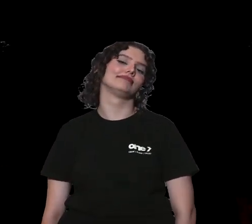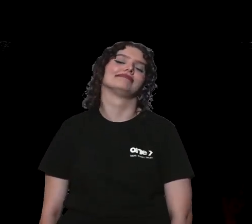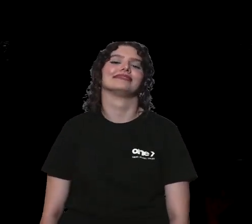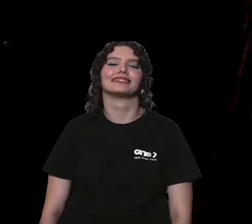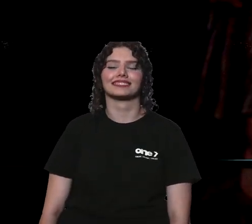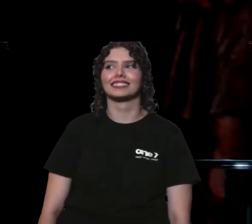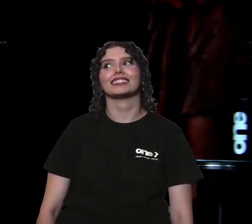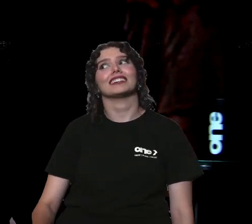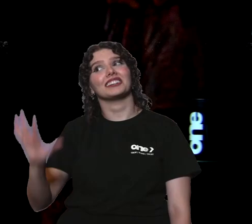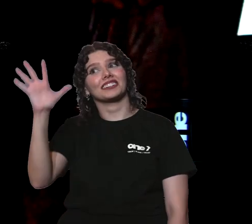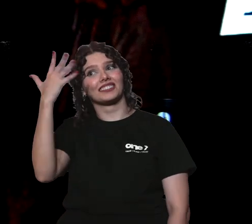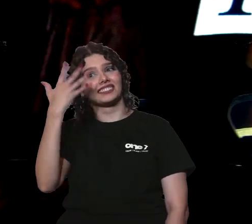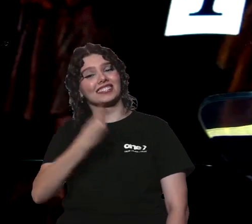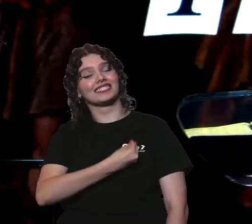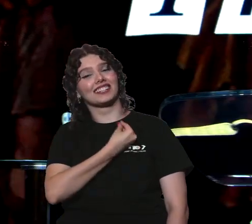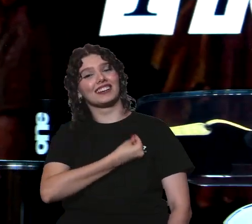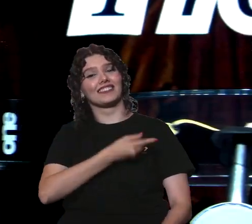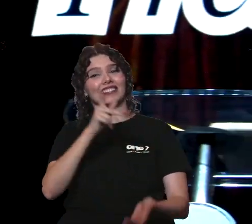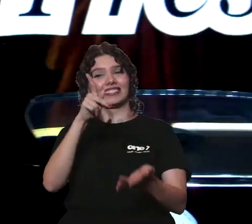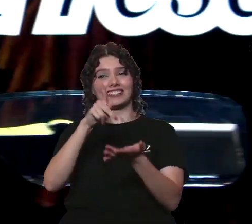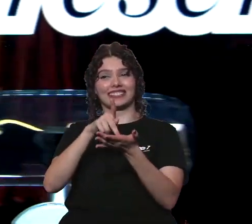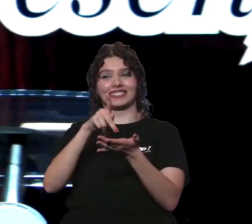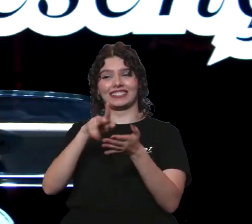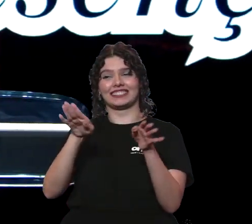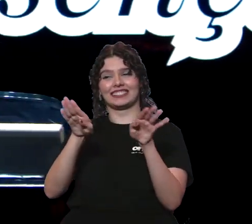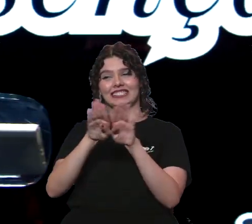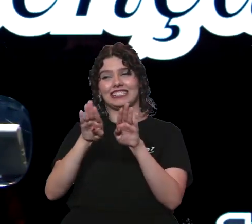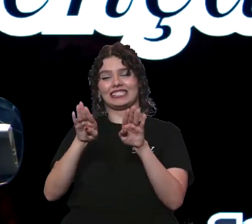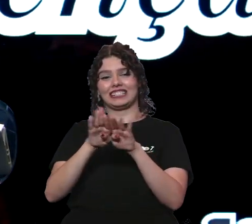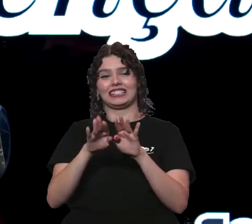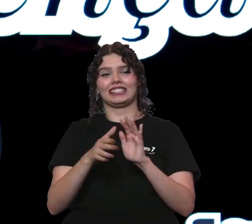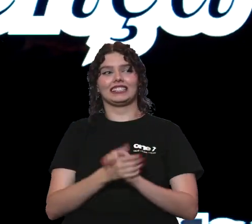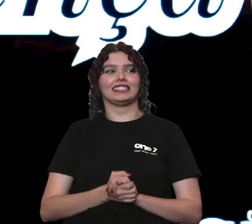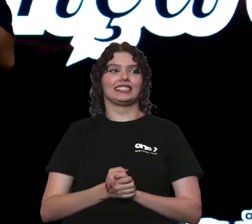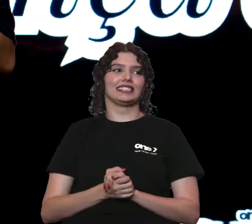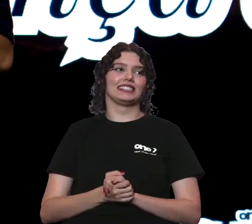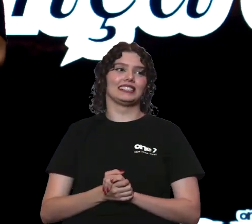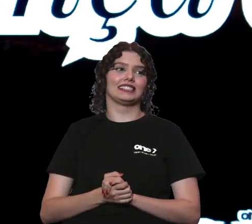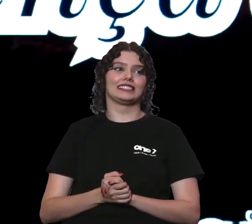Isso acontece na vida real aqui também, né? Enfim. Não na vida de